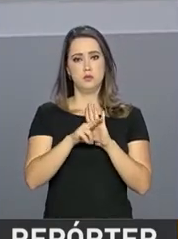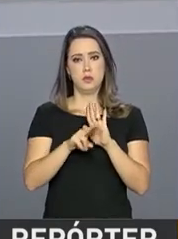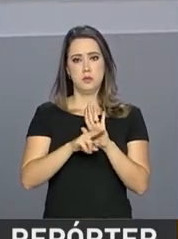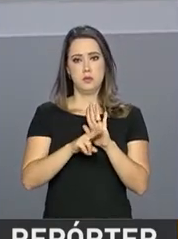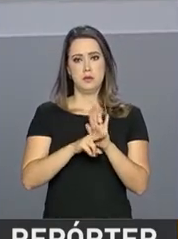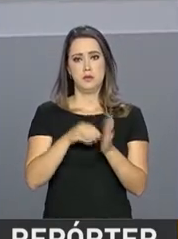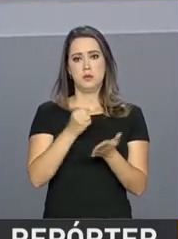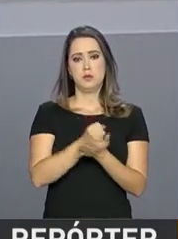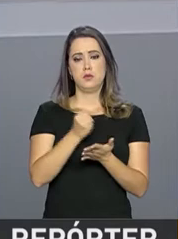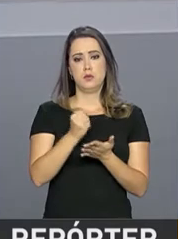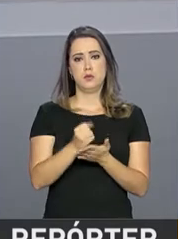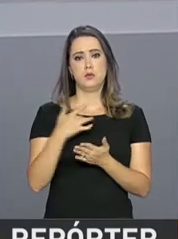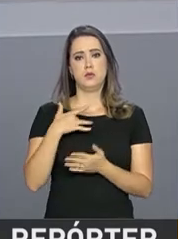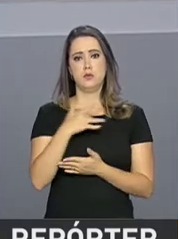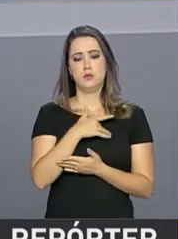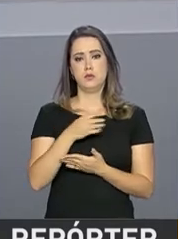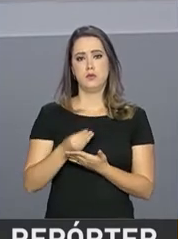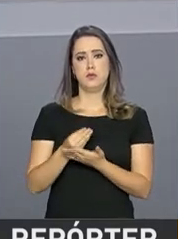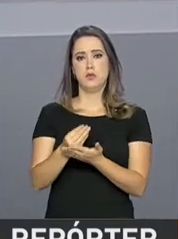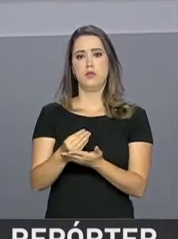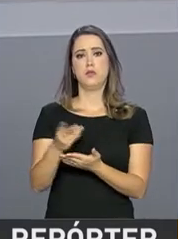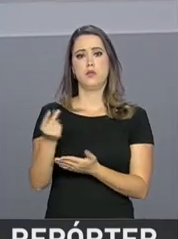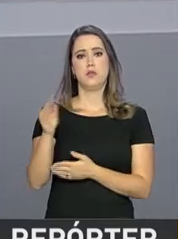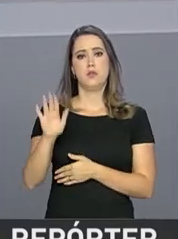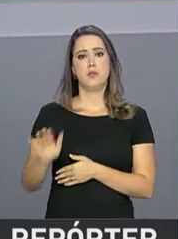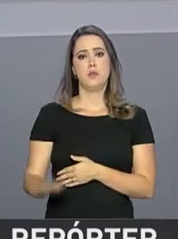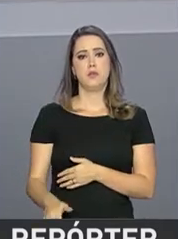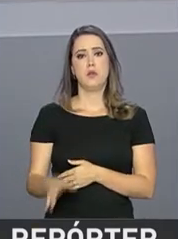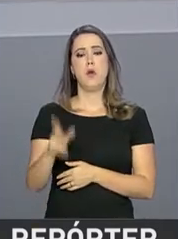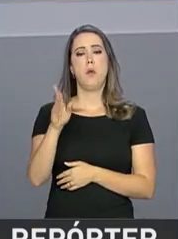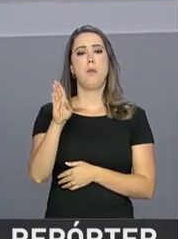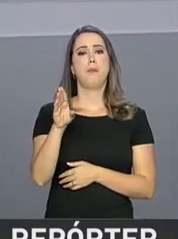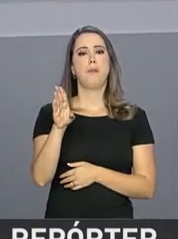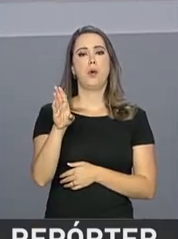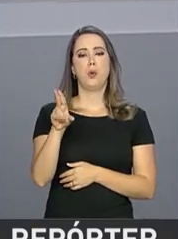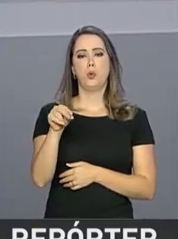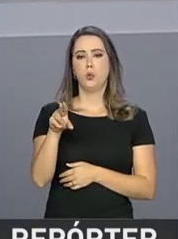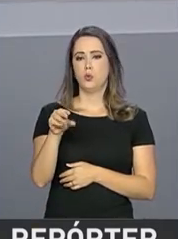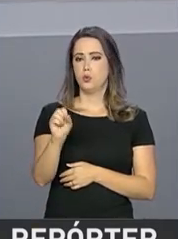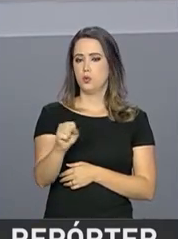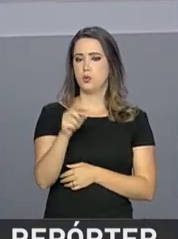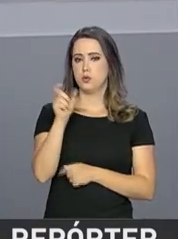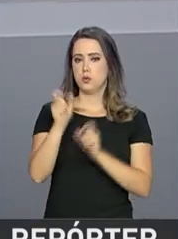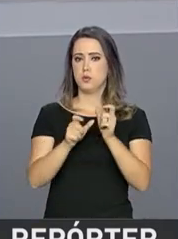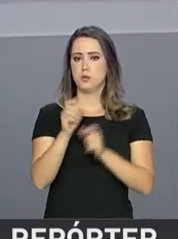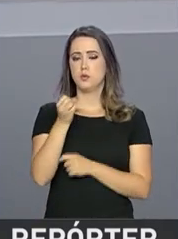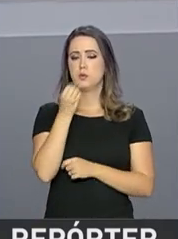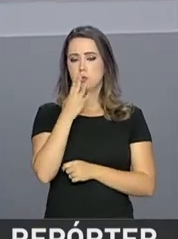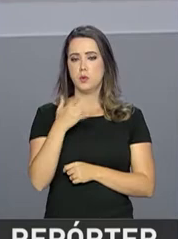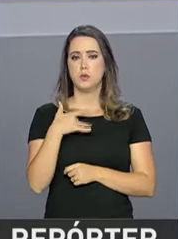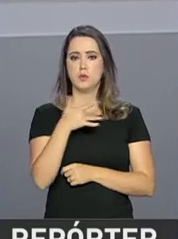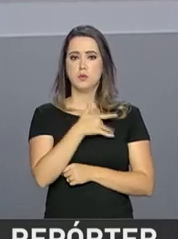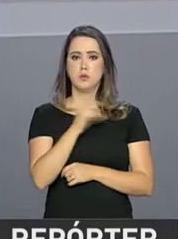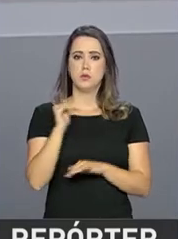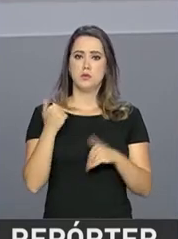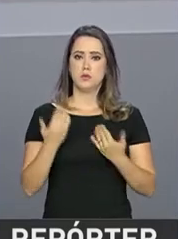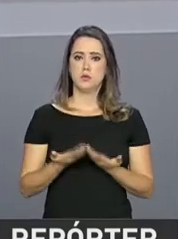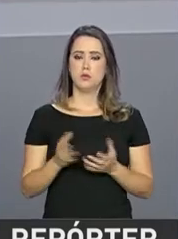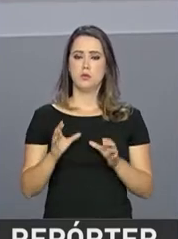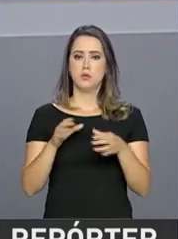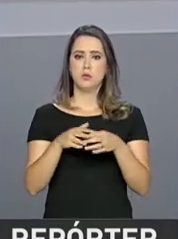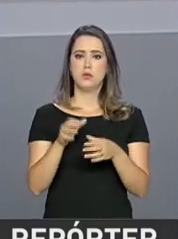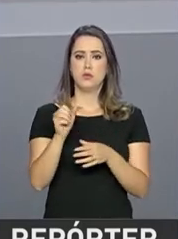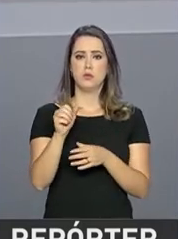oferecerem descontos bônus ou outras vantagens aos consumidores que não tiverem bons hábitos de saúde com isso a agência